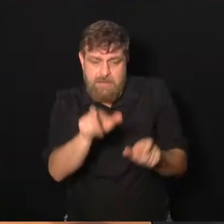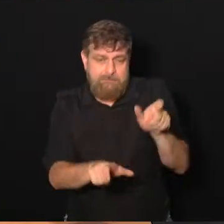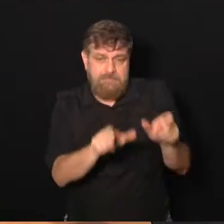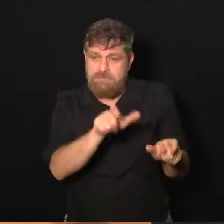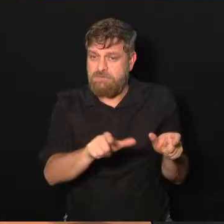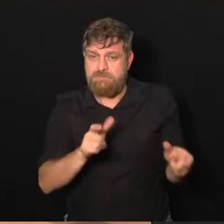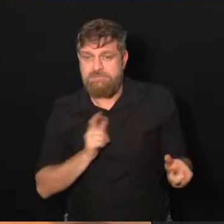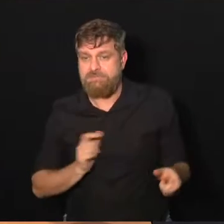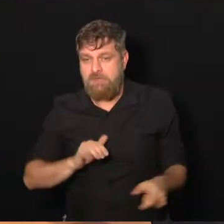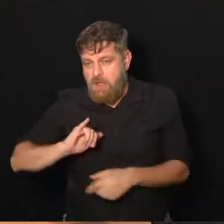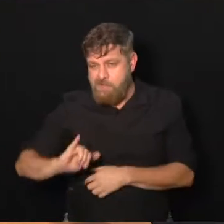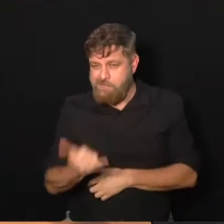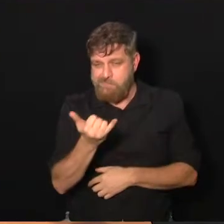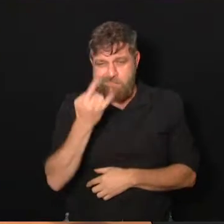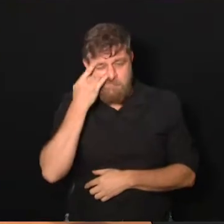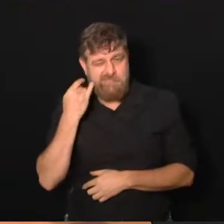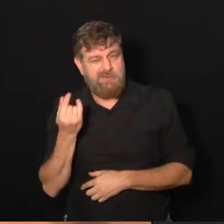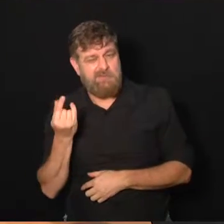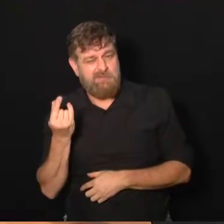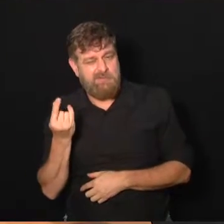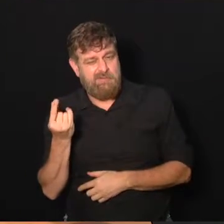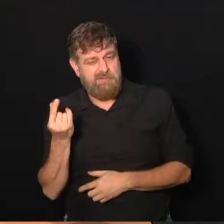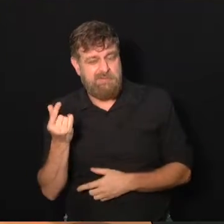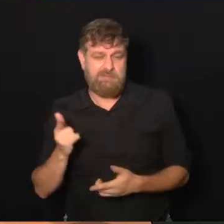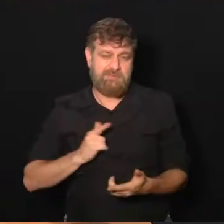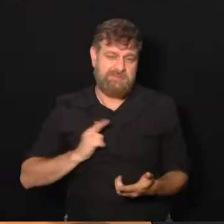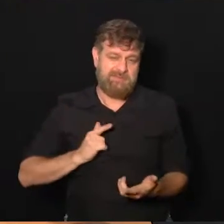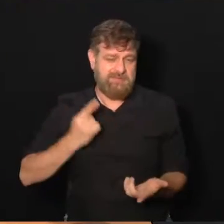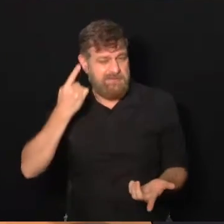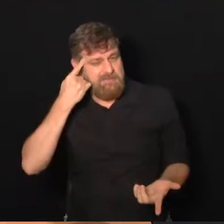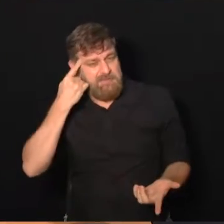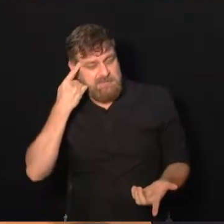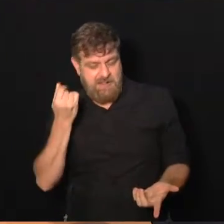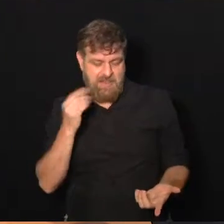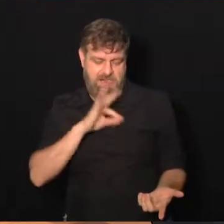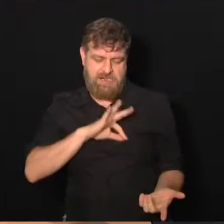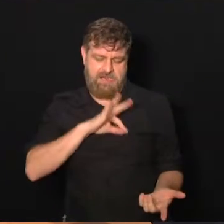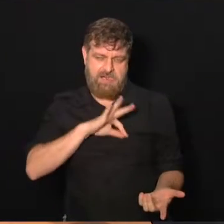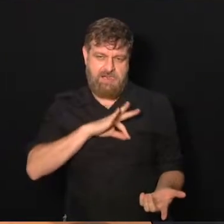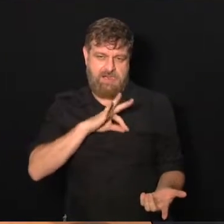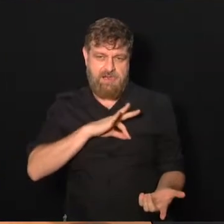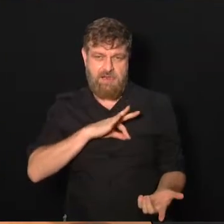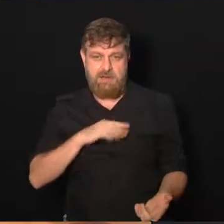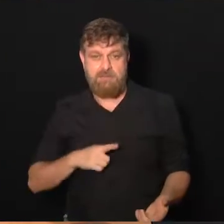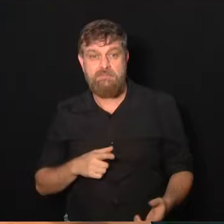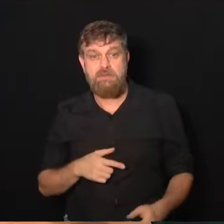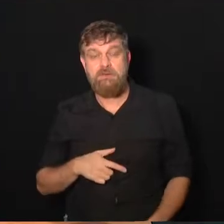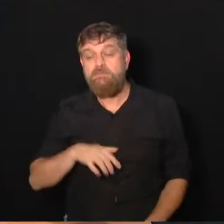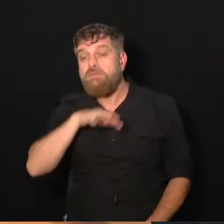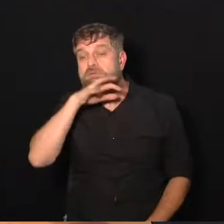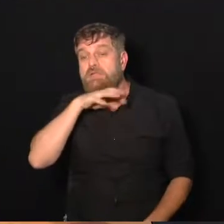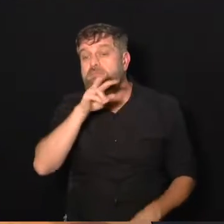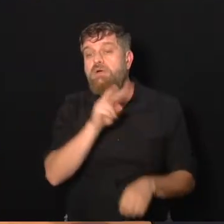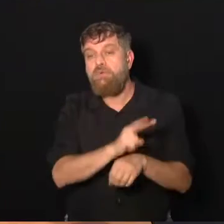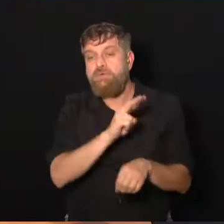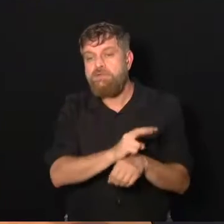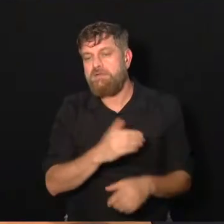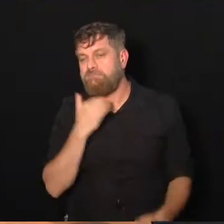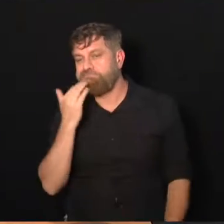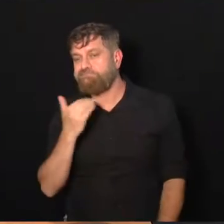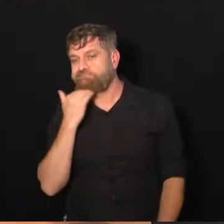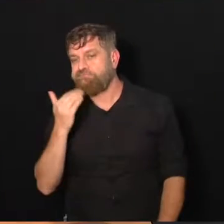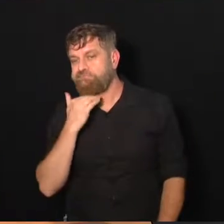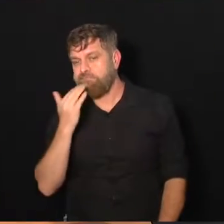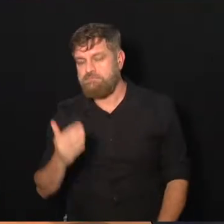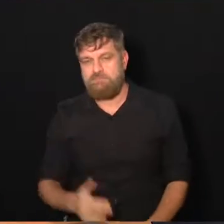que vão se aproveitar Da apenas situação. pensando na questão financeira e não pensando no bem-estar, enfim,